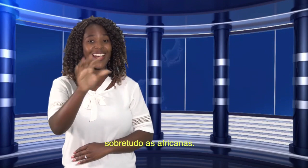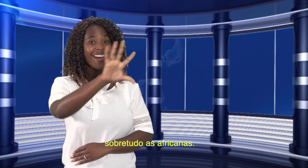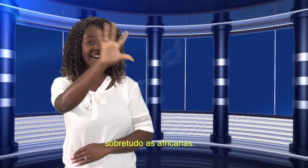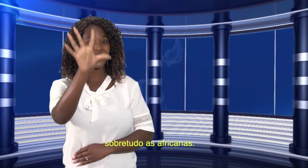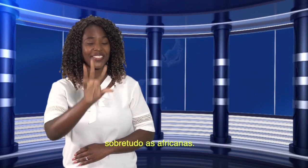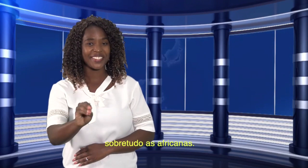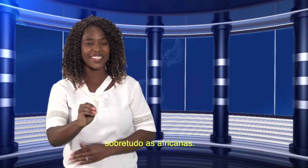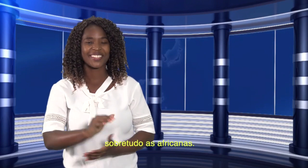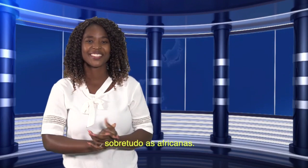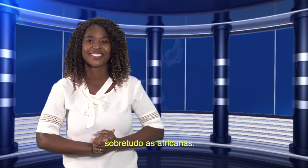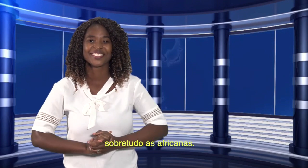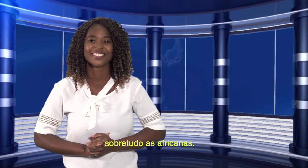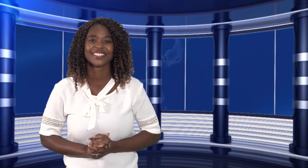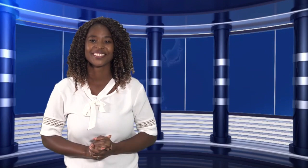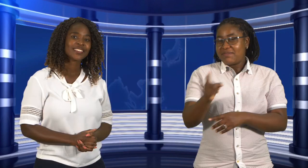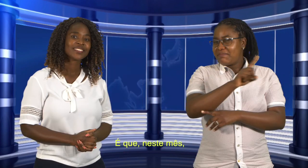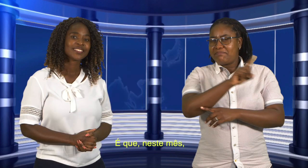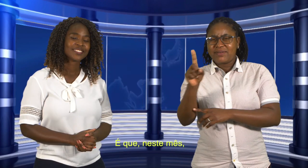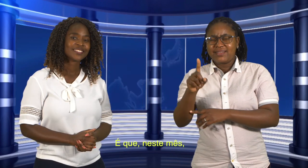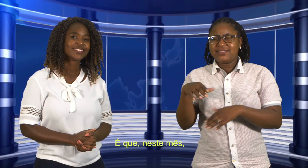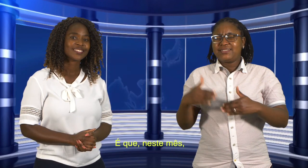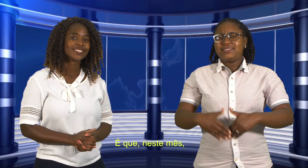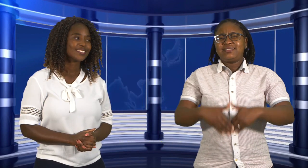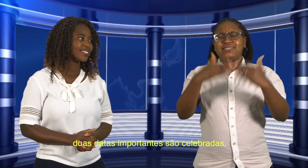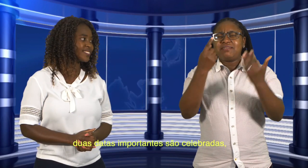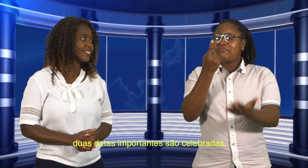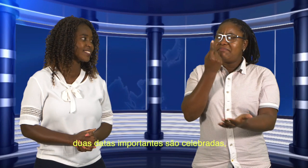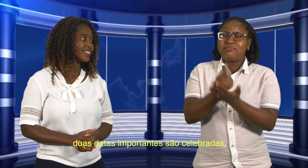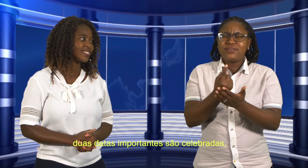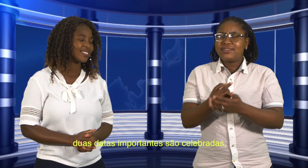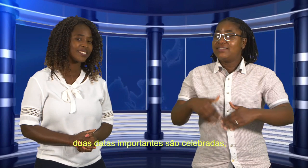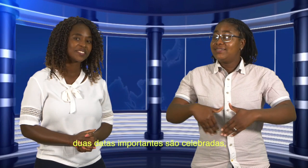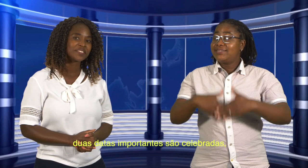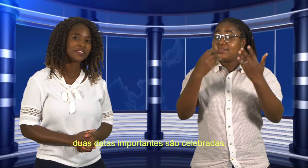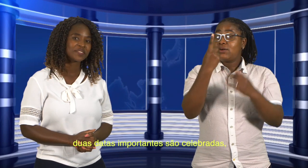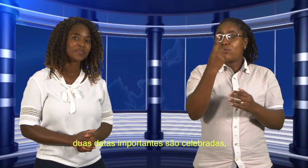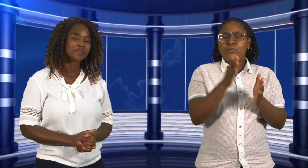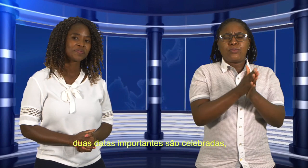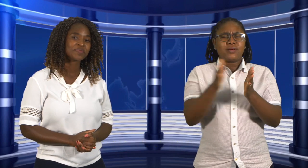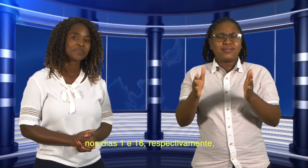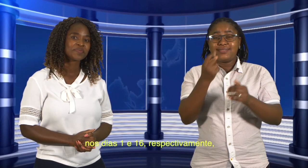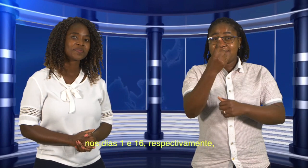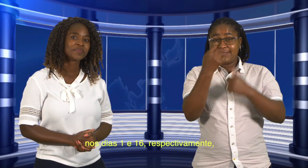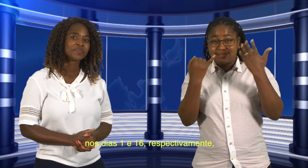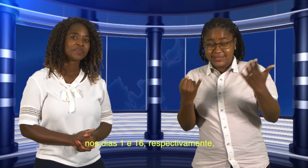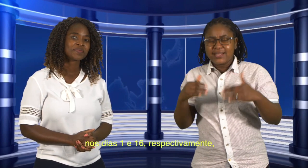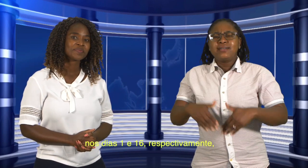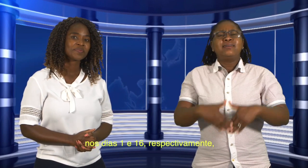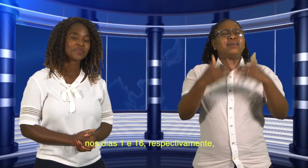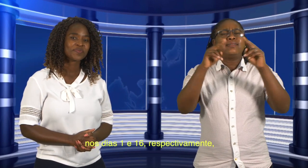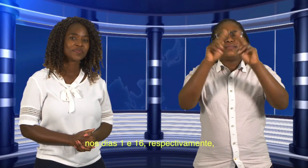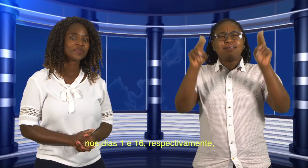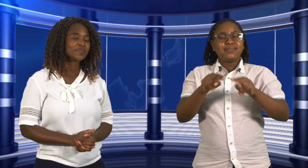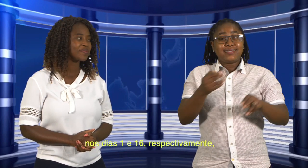crianças, sobretudo as africanas. É que neste mês, duas datas importantes são celebradas nos dias 1 e